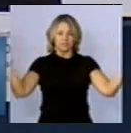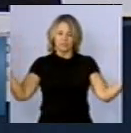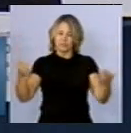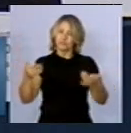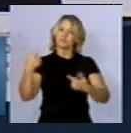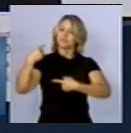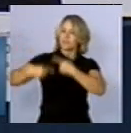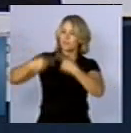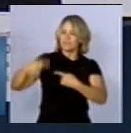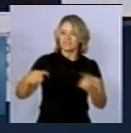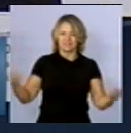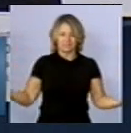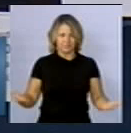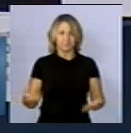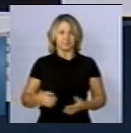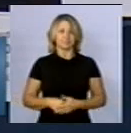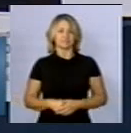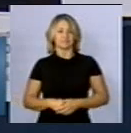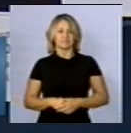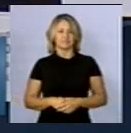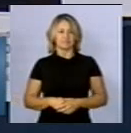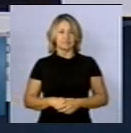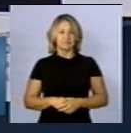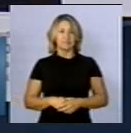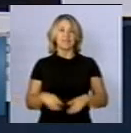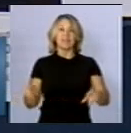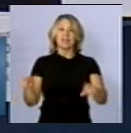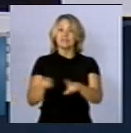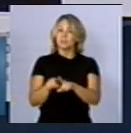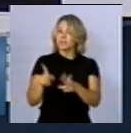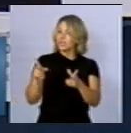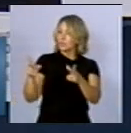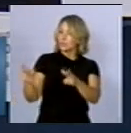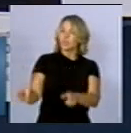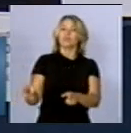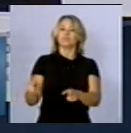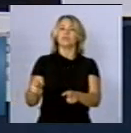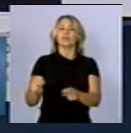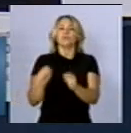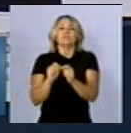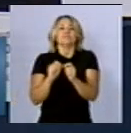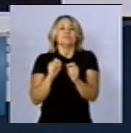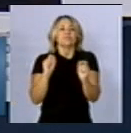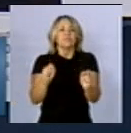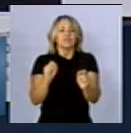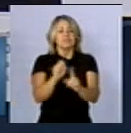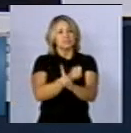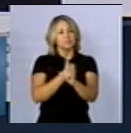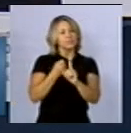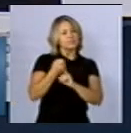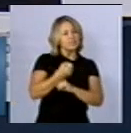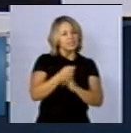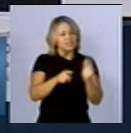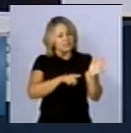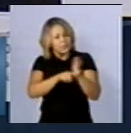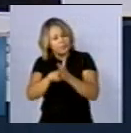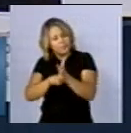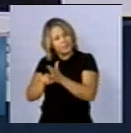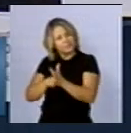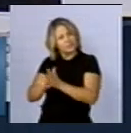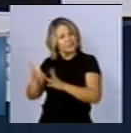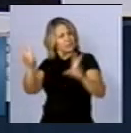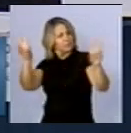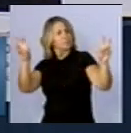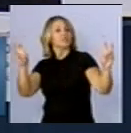debatemos aqui e também da mesma forma o que que leva a sociedade a pesquisar sobre